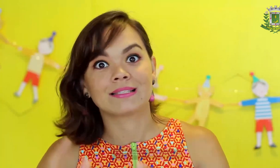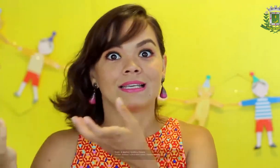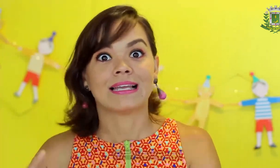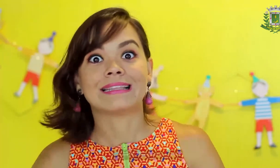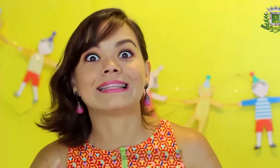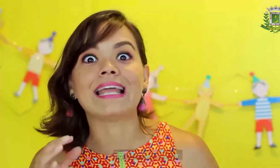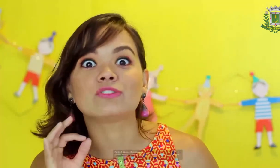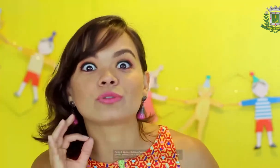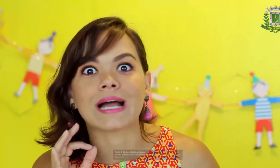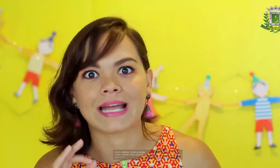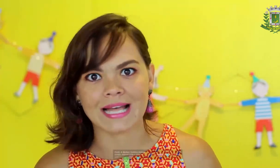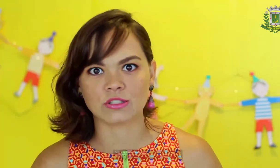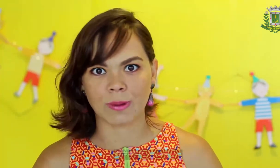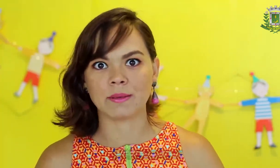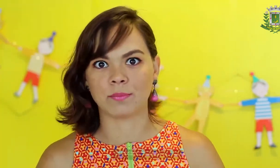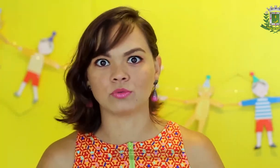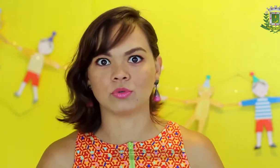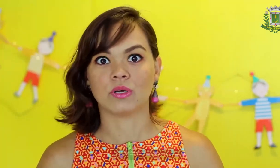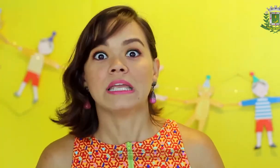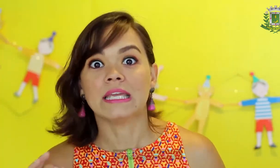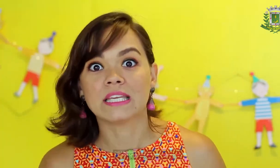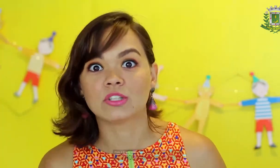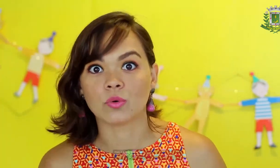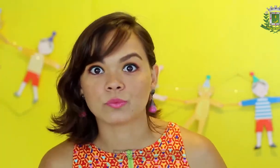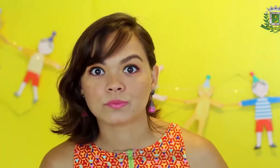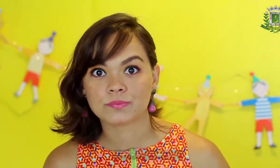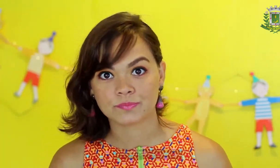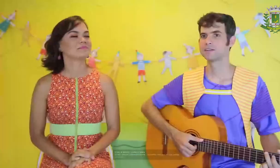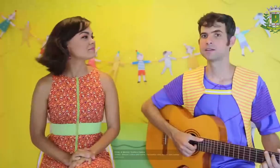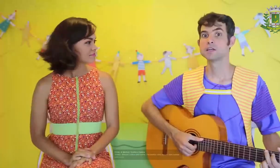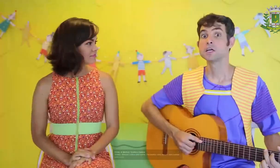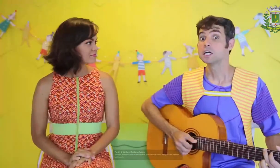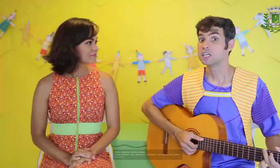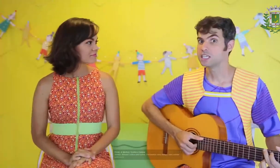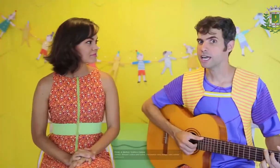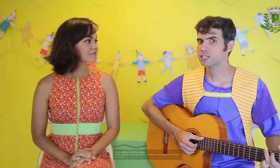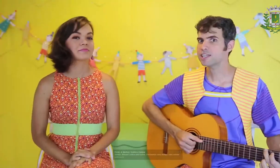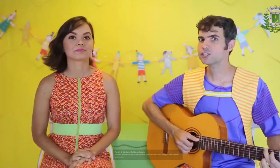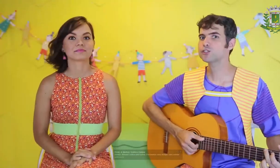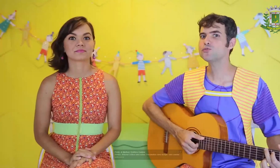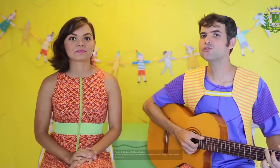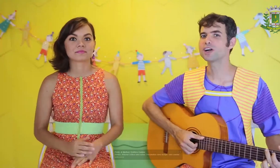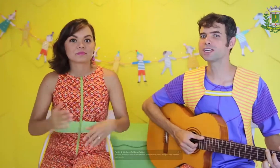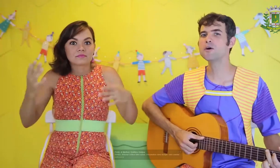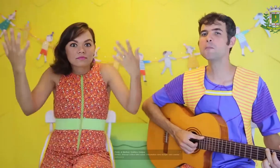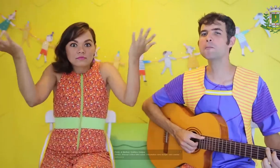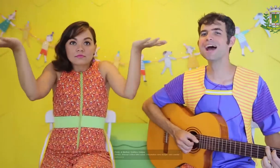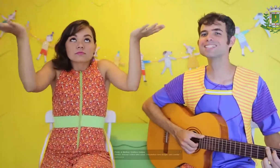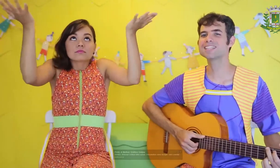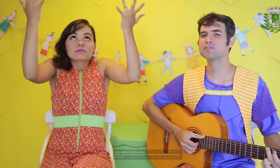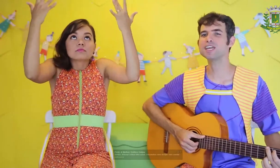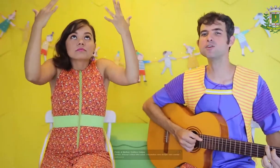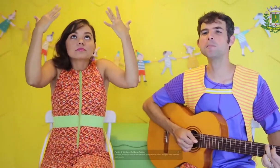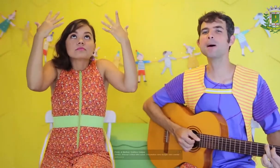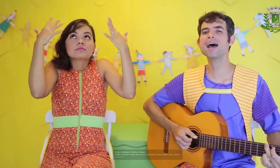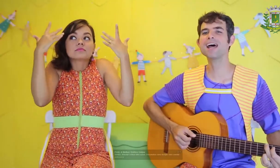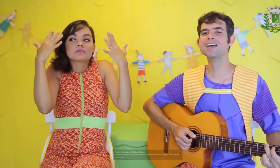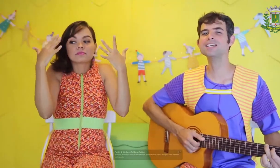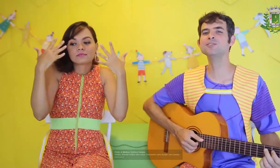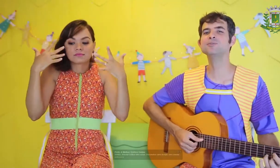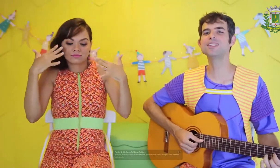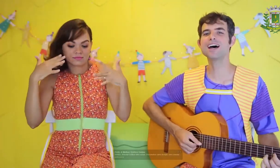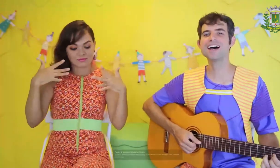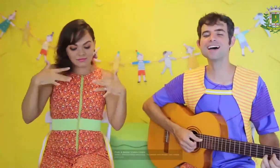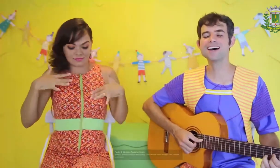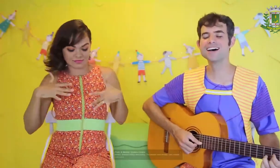outra parte dentro da casa do marimbondo. E gritou. E essa chuva que não passa veio